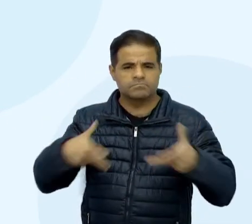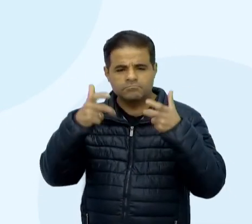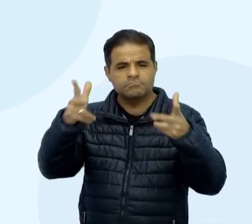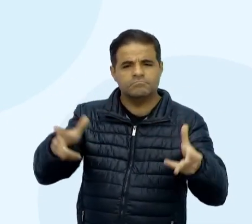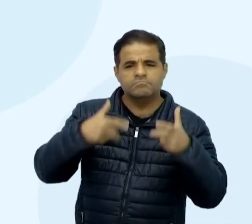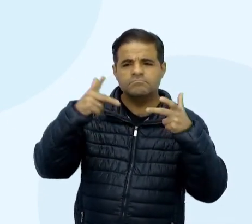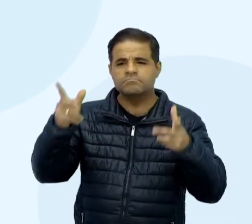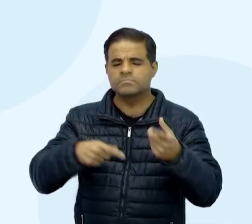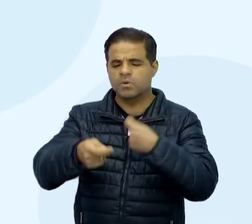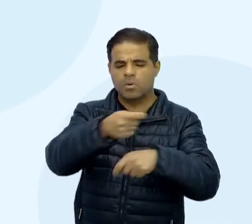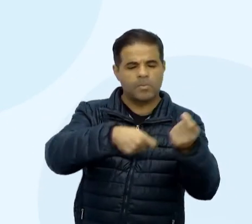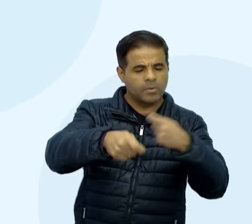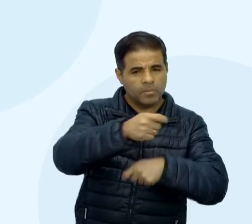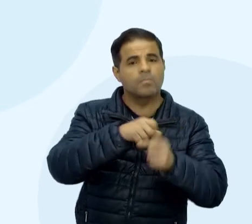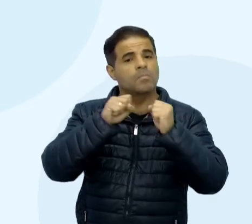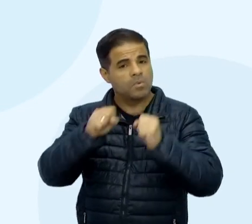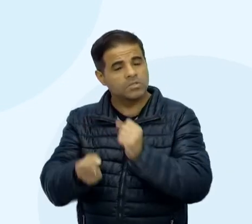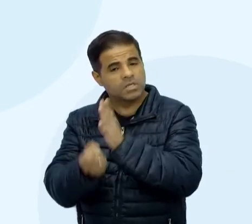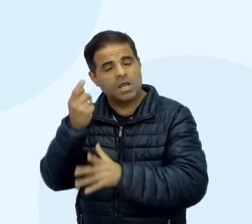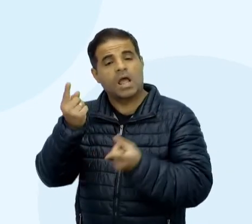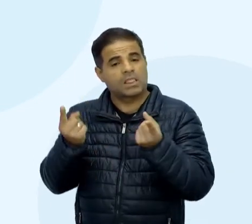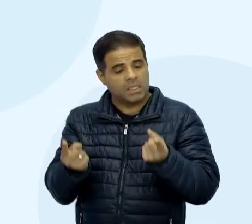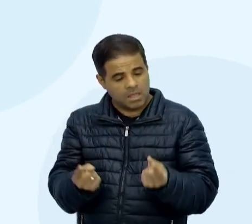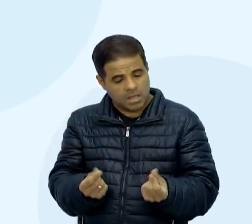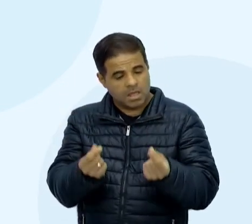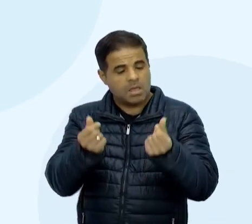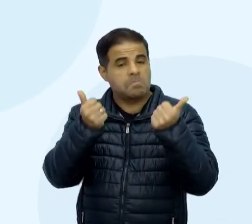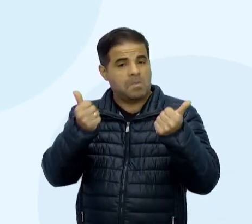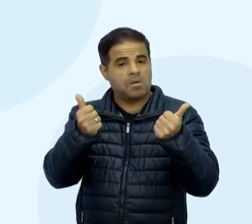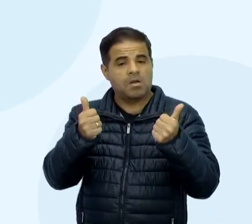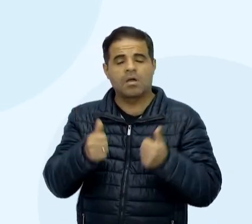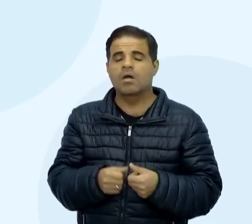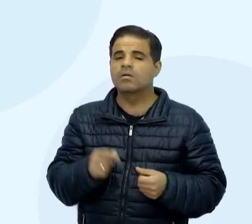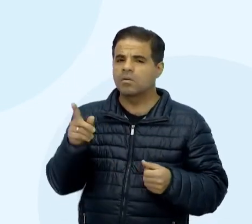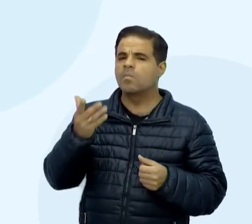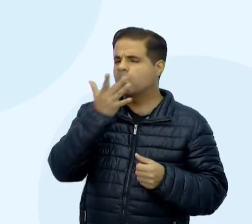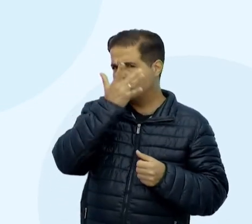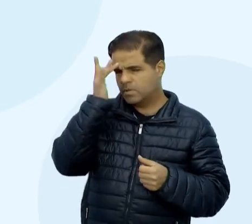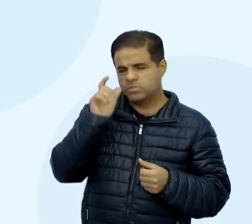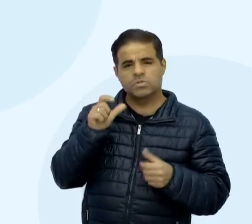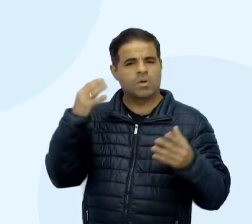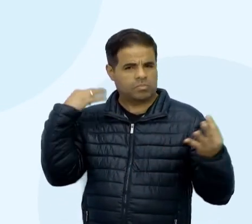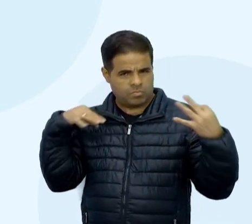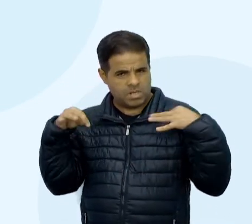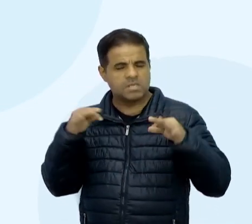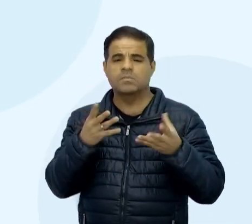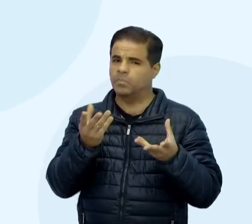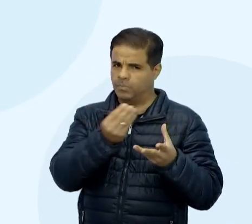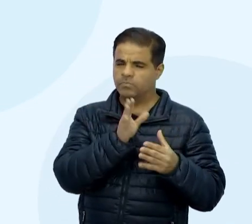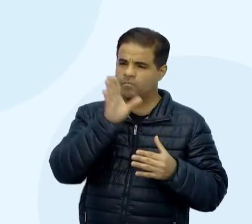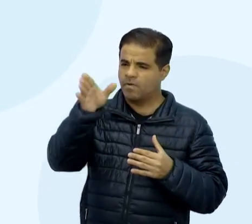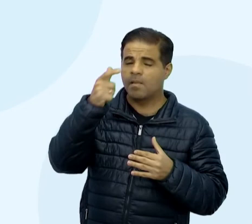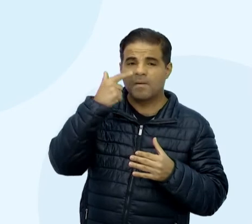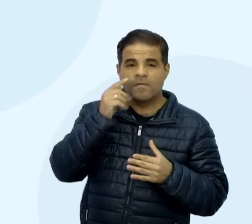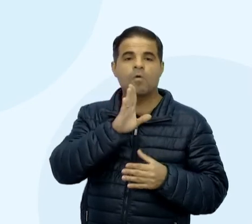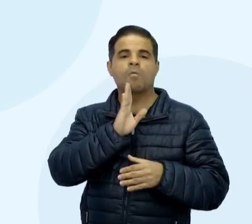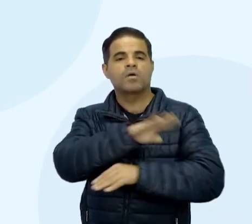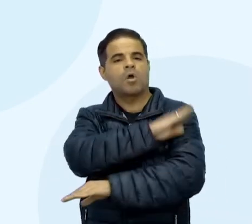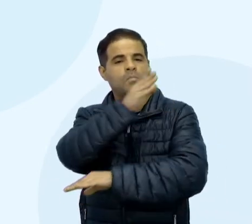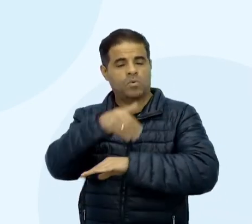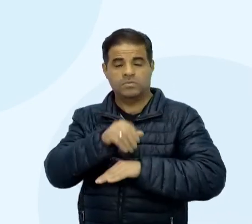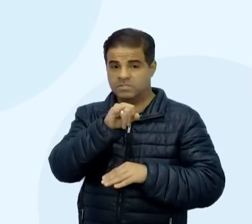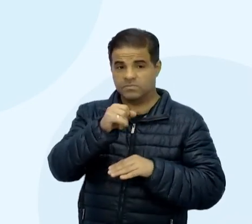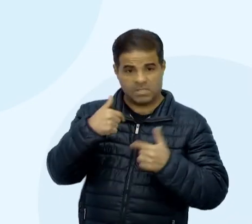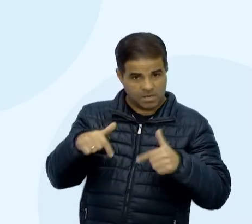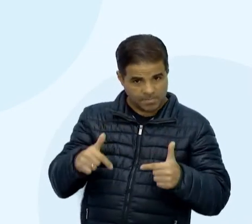esse tipo de negócio pode gerar uma boa renda. Então, como vai muito turista para conhecer o Morro da Providência, se